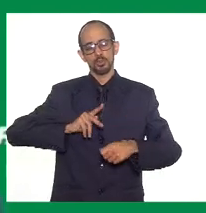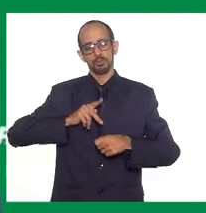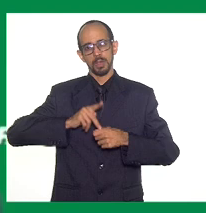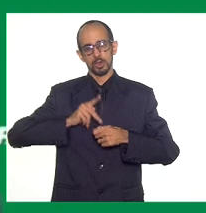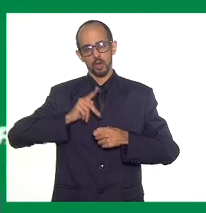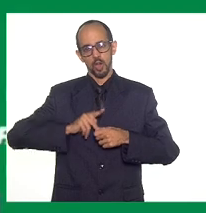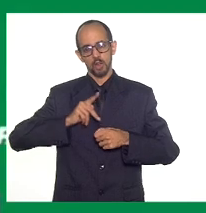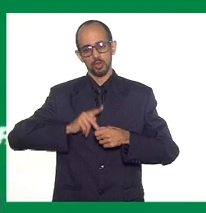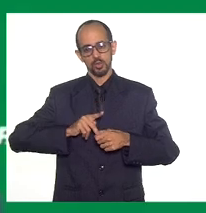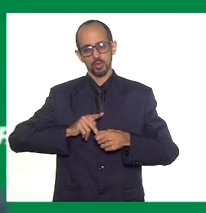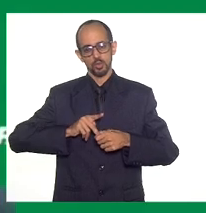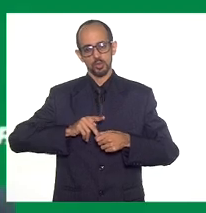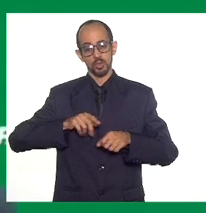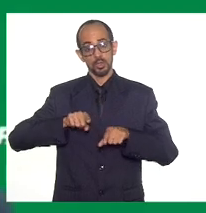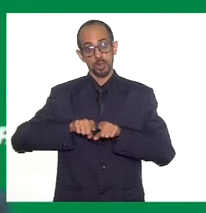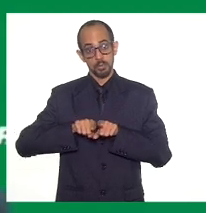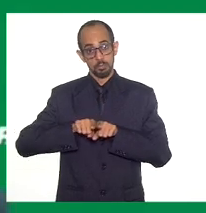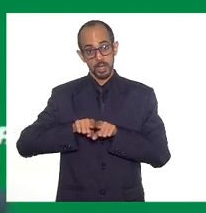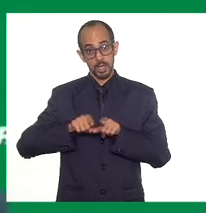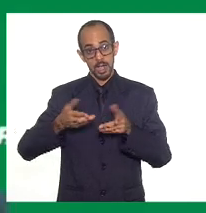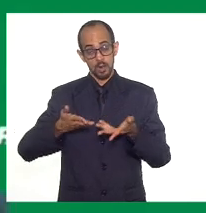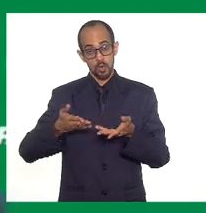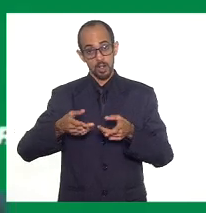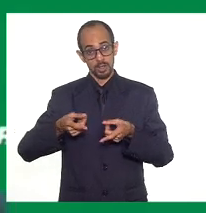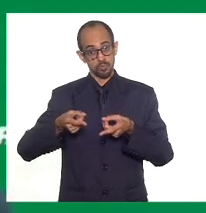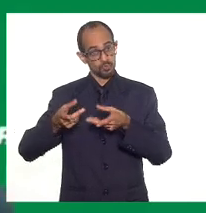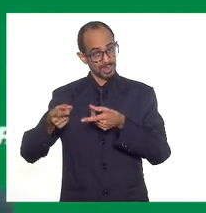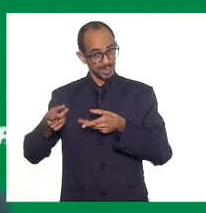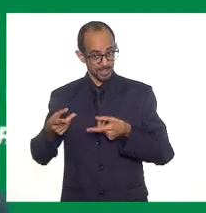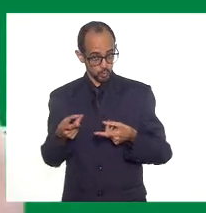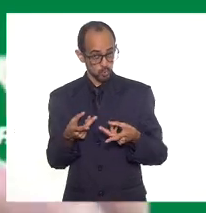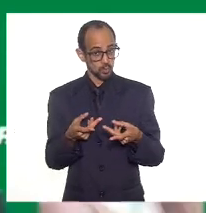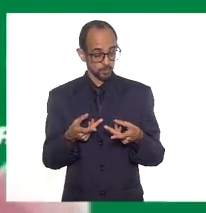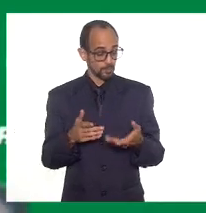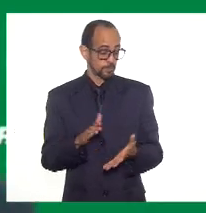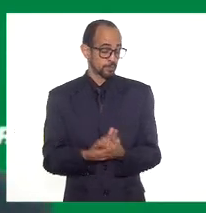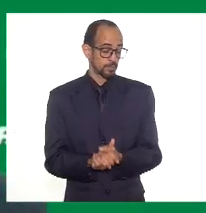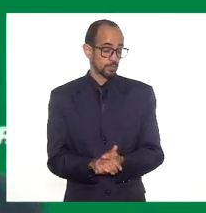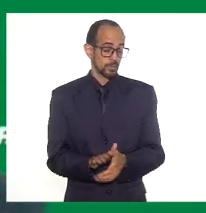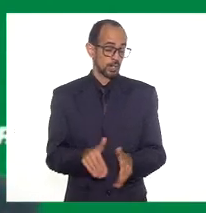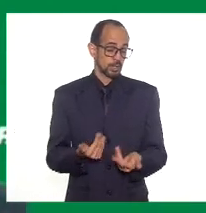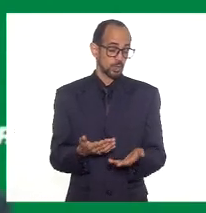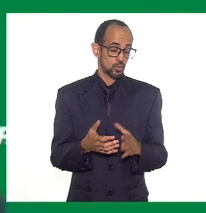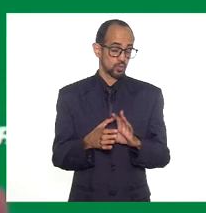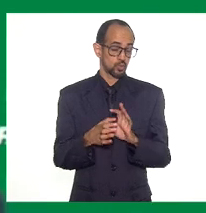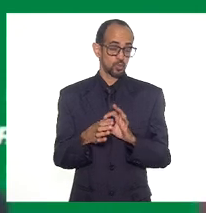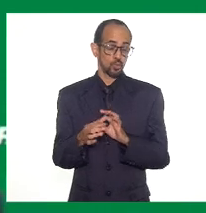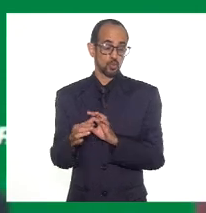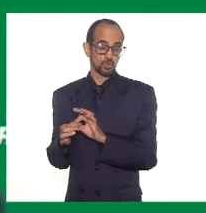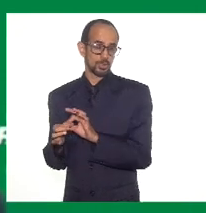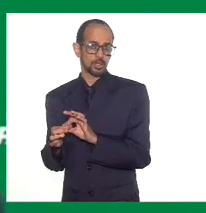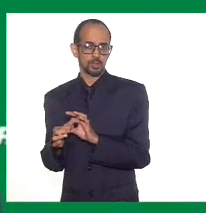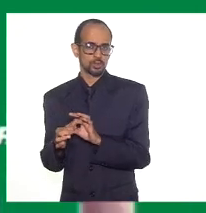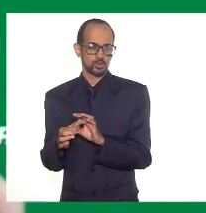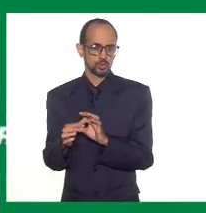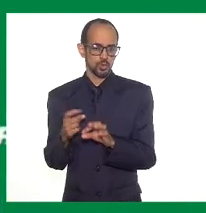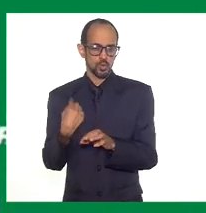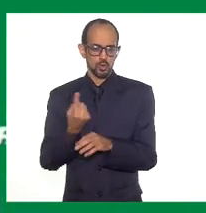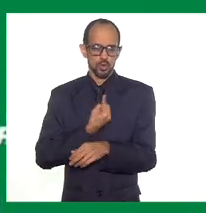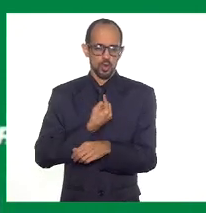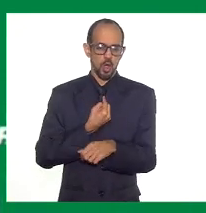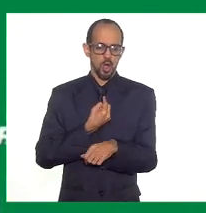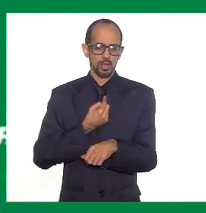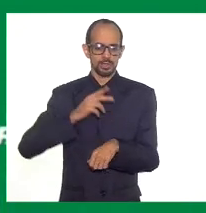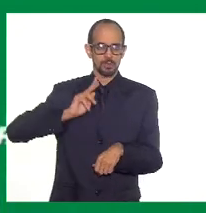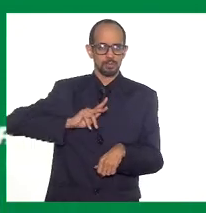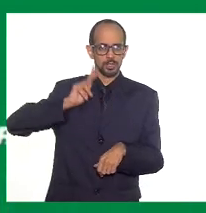até se tornar exportador dessa commodity. Então, nesse cenário, nós da Petrobras temos que